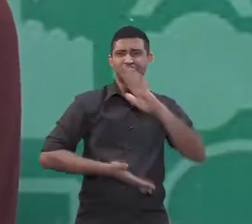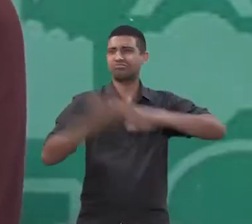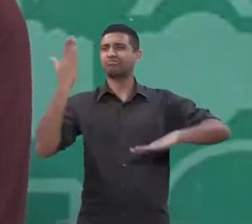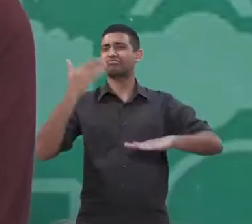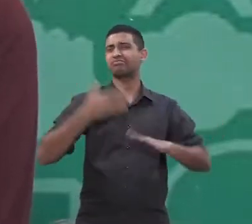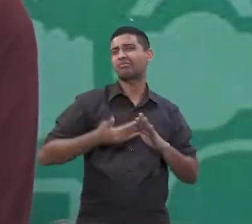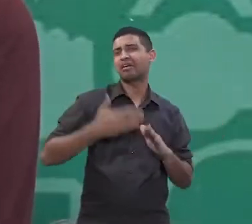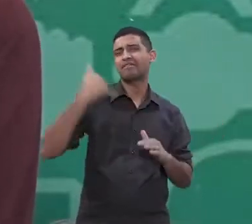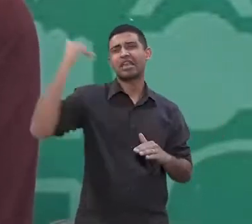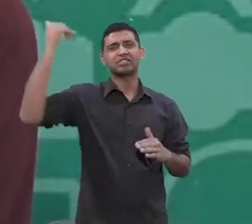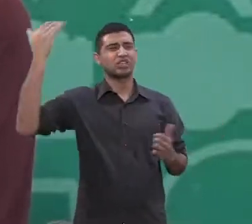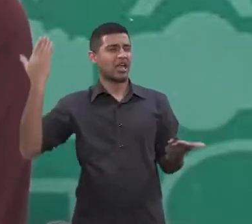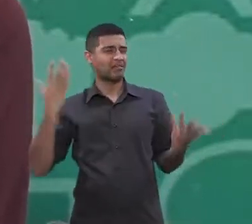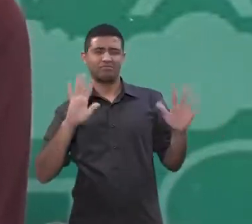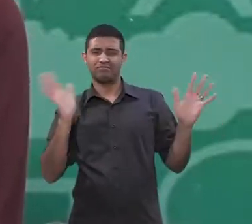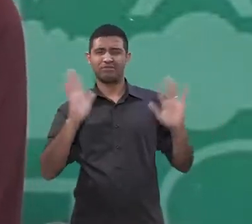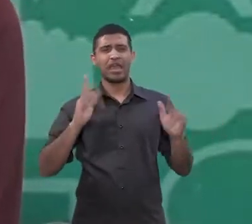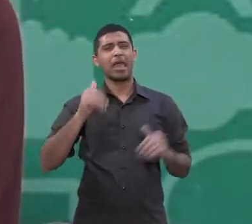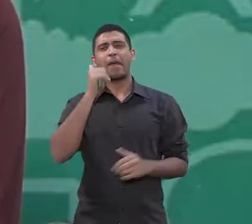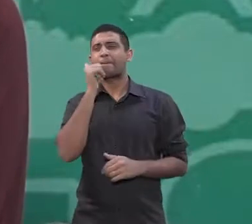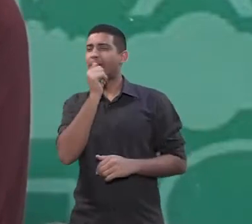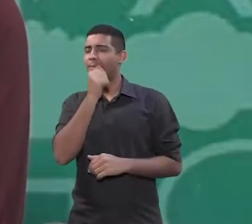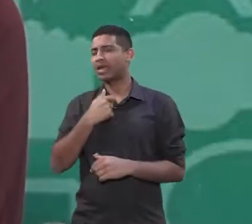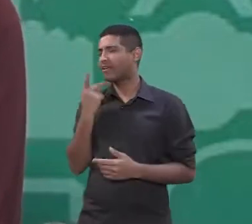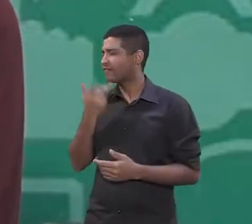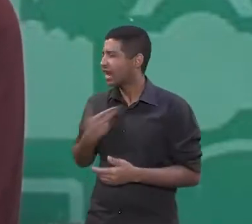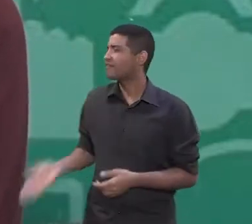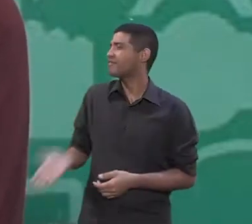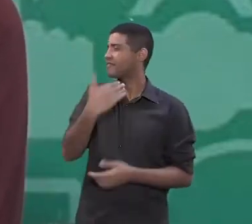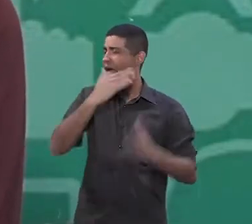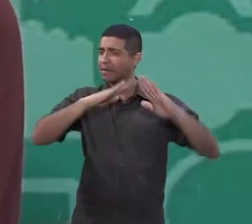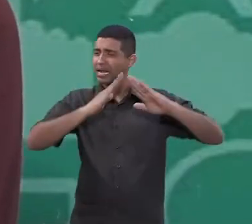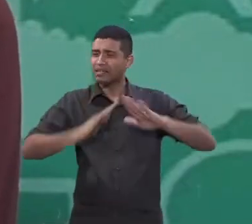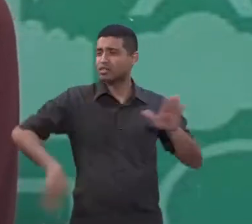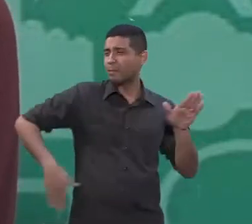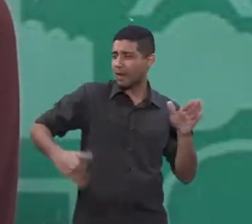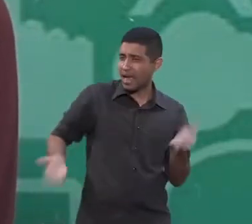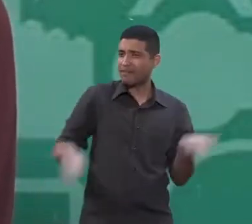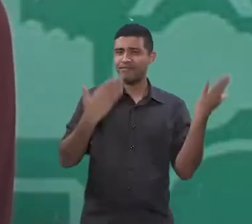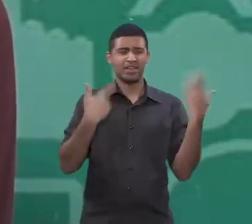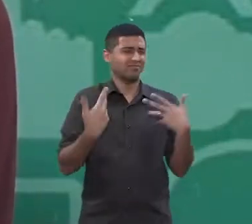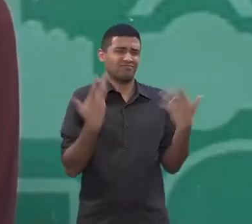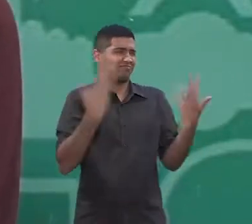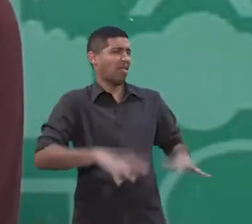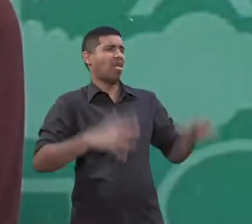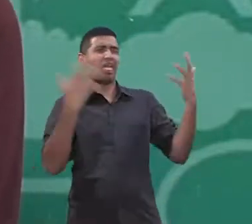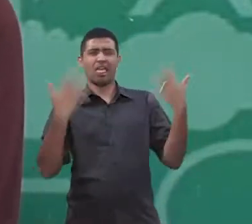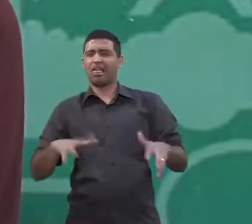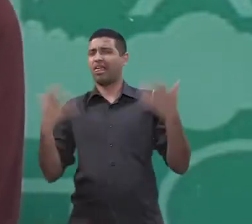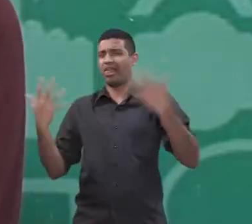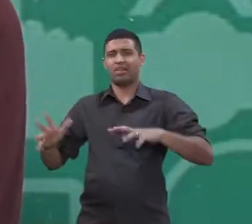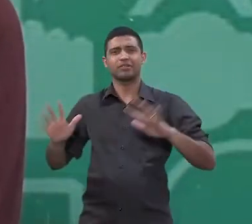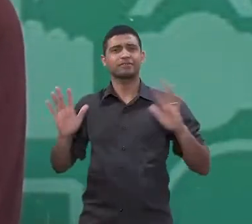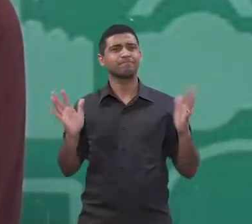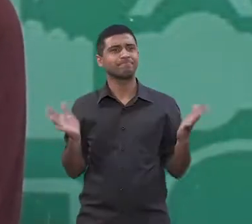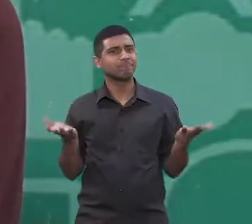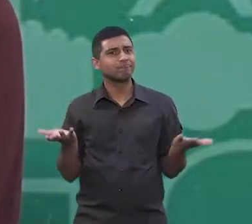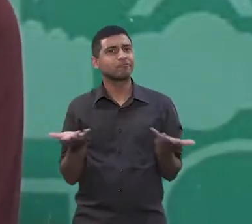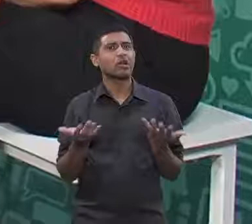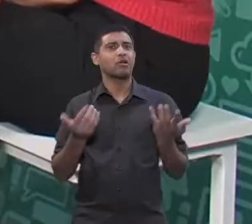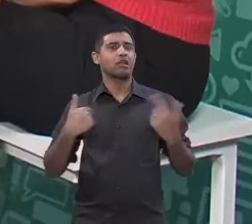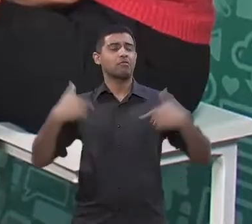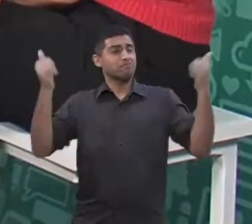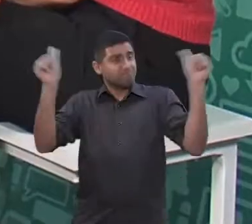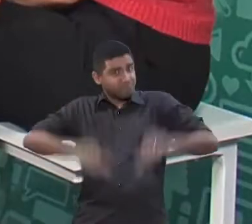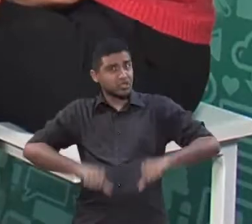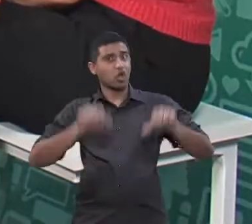de ano. Minha mãe me insistia para eu ir para casa de praia, para eu ir para determinados lugares, eu não queria. Sim. E, assim, creio que o que